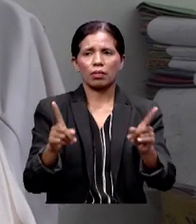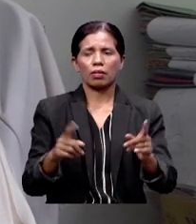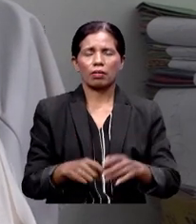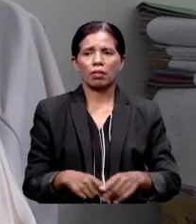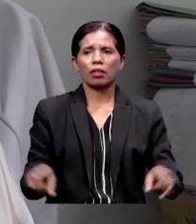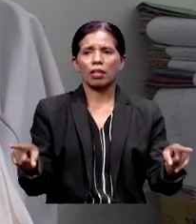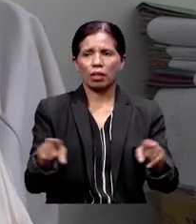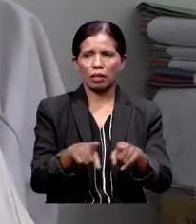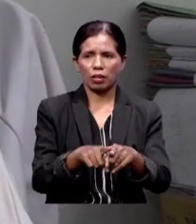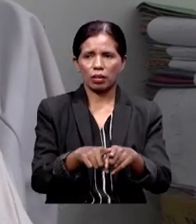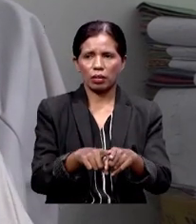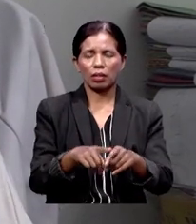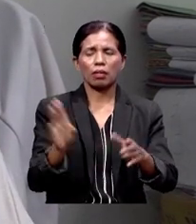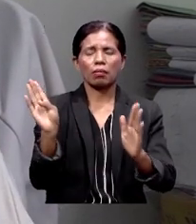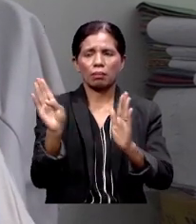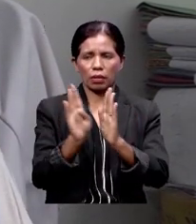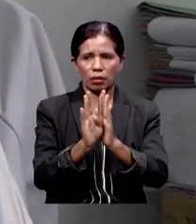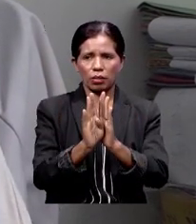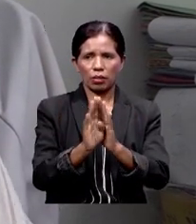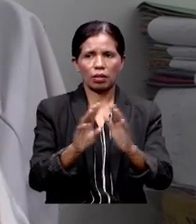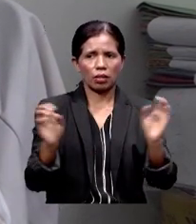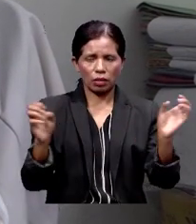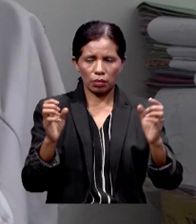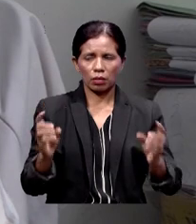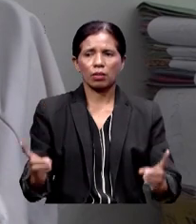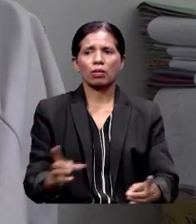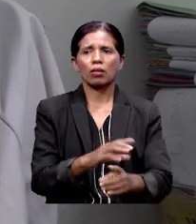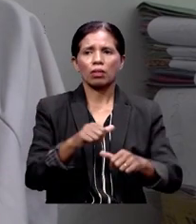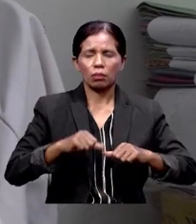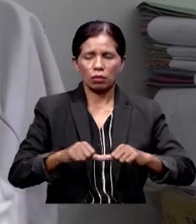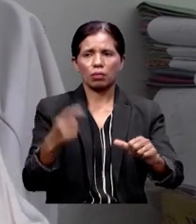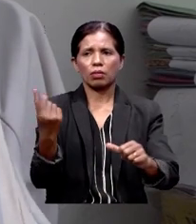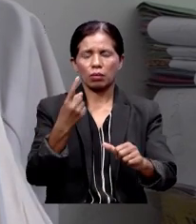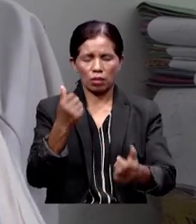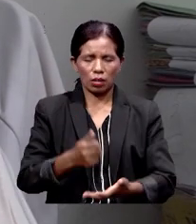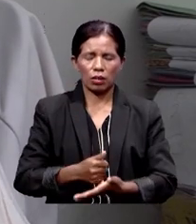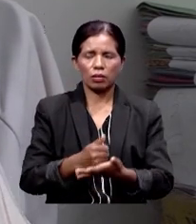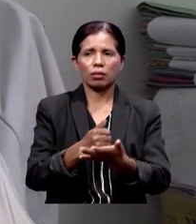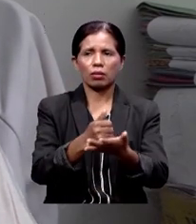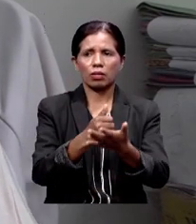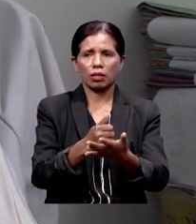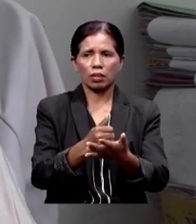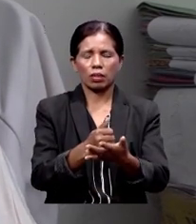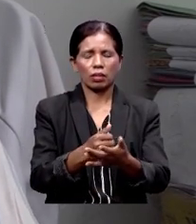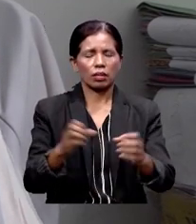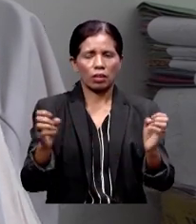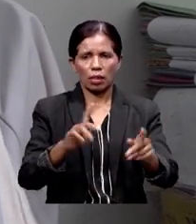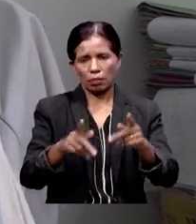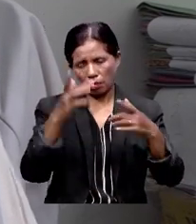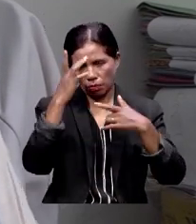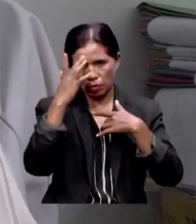ansa barreira ida para tu la consulta la consulta la normal tratamento la normal se se paciente ne